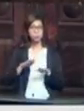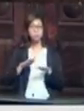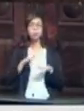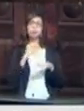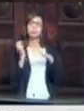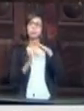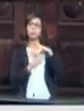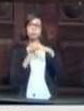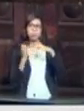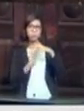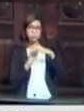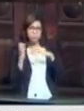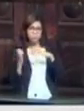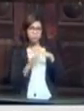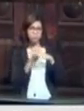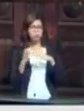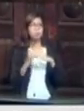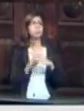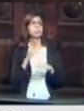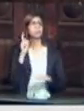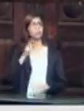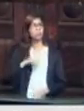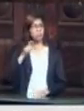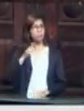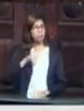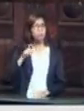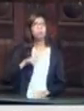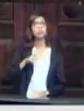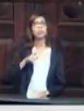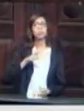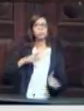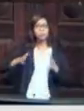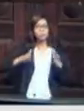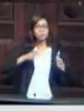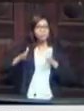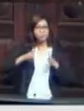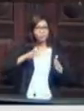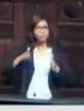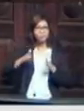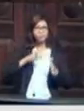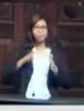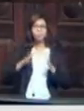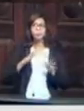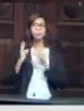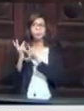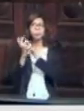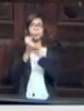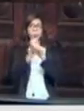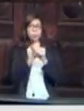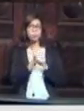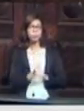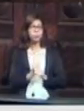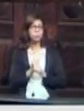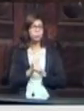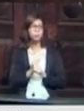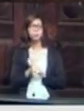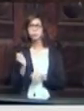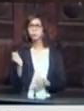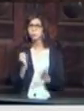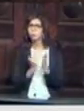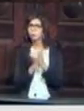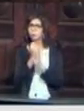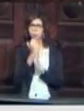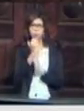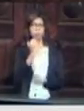empresas, e que isto daí, num determinado período, somava um volume muito alto,